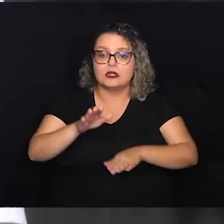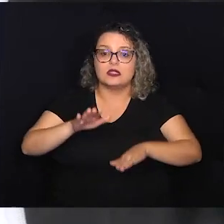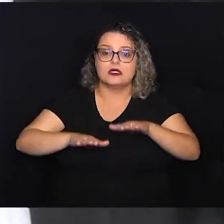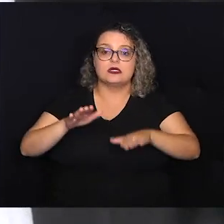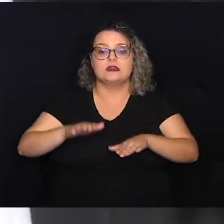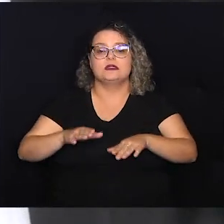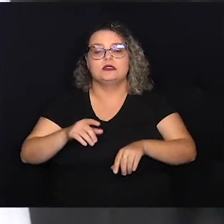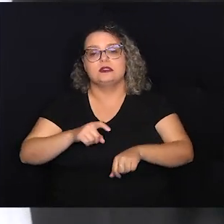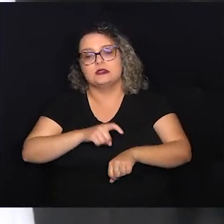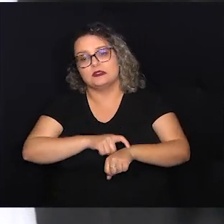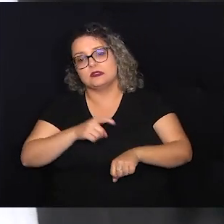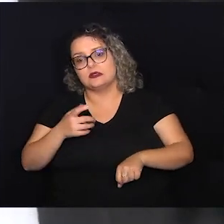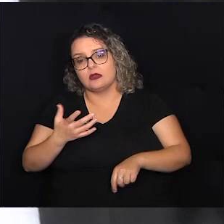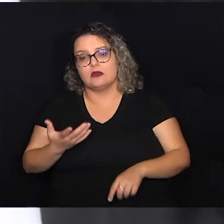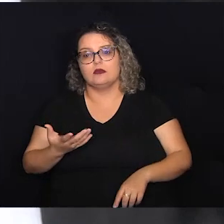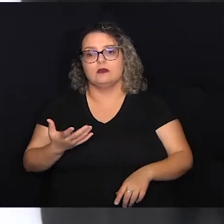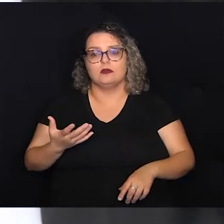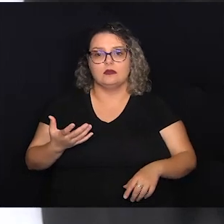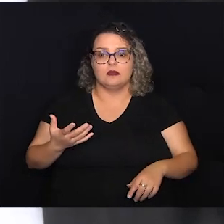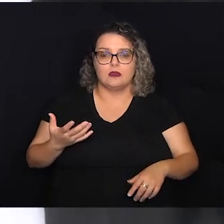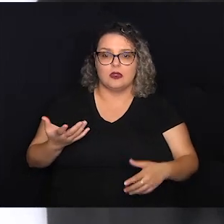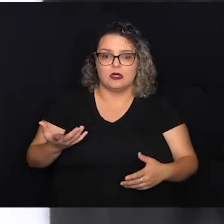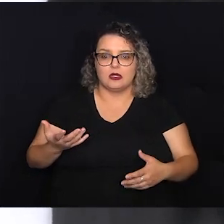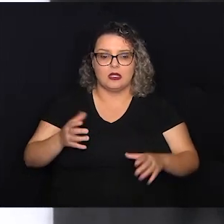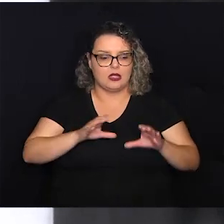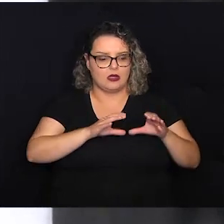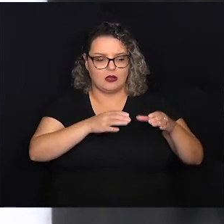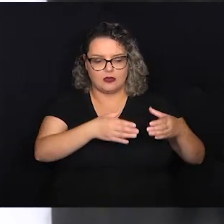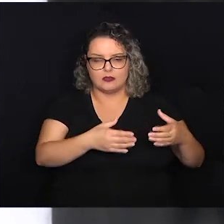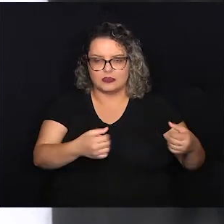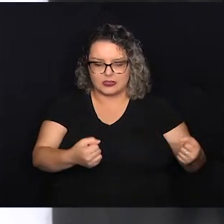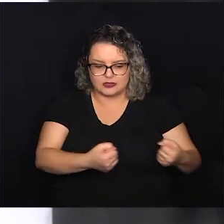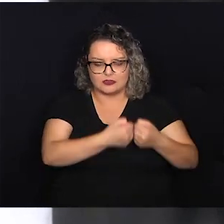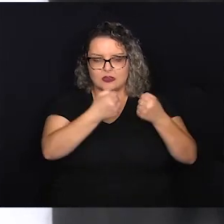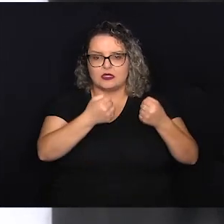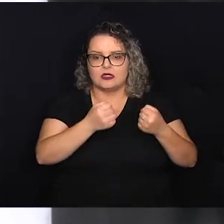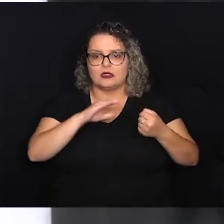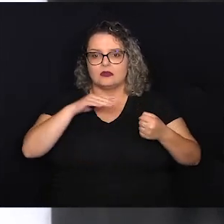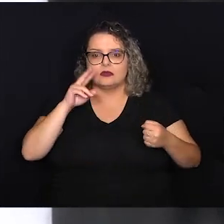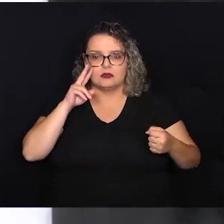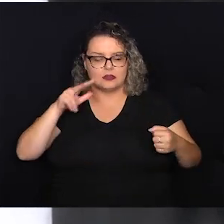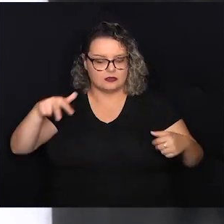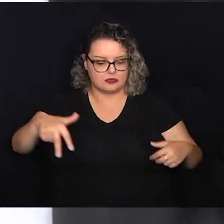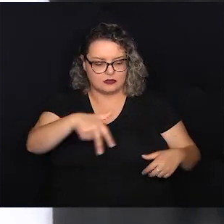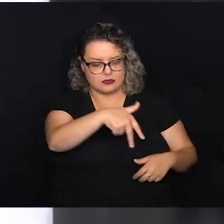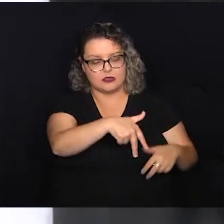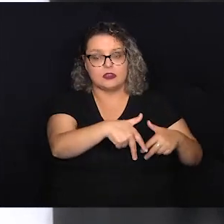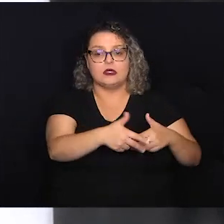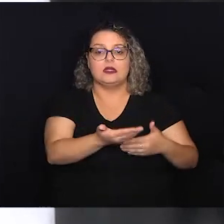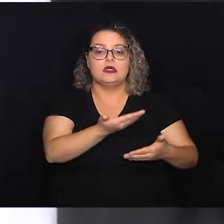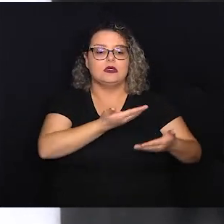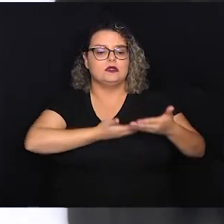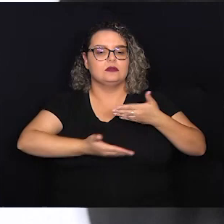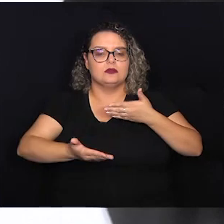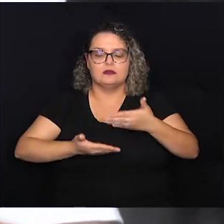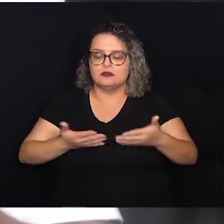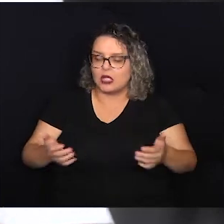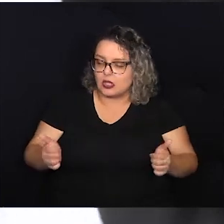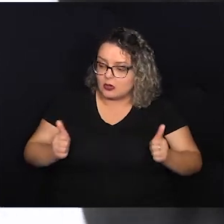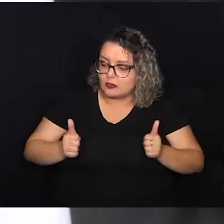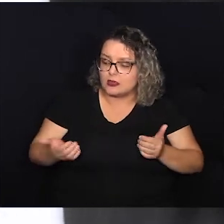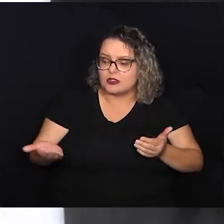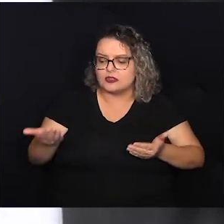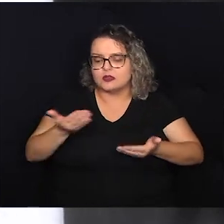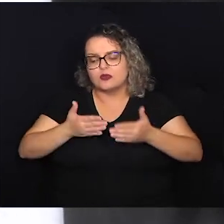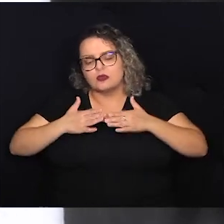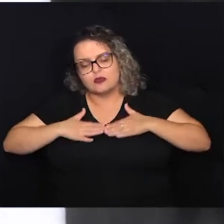às vezes entrou em algum atrito entre a comunidade, e quando você vê ele no meio ali, ele tem uma parcimônia com todo